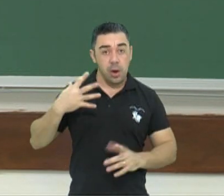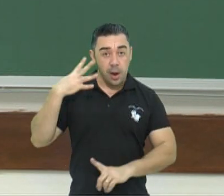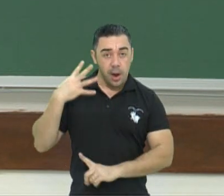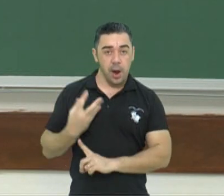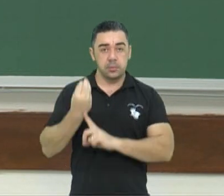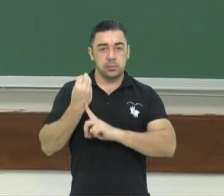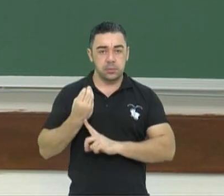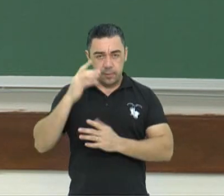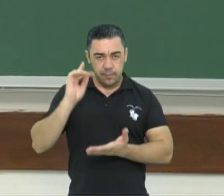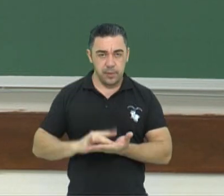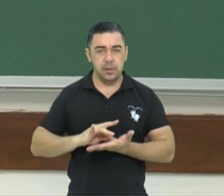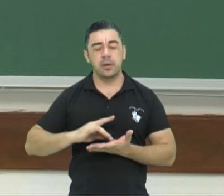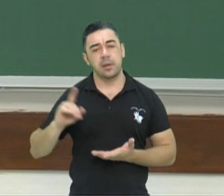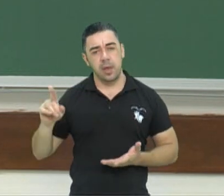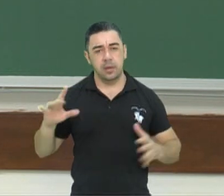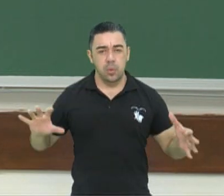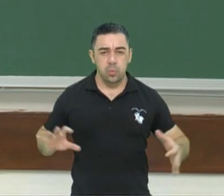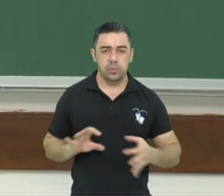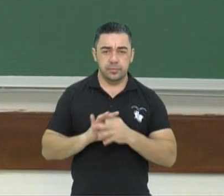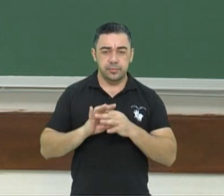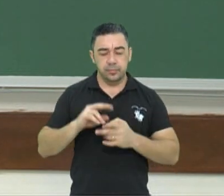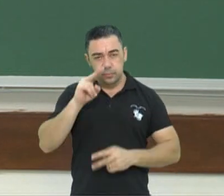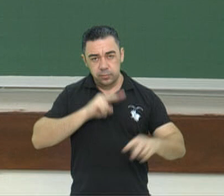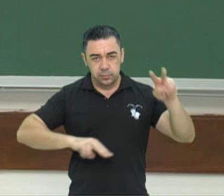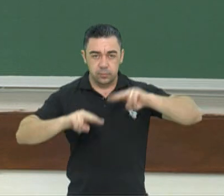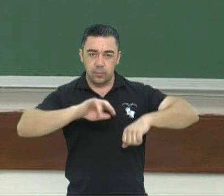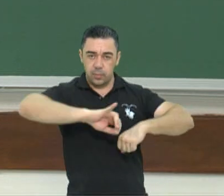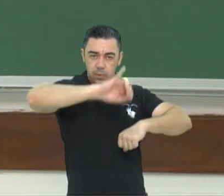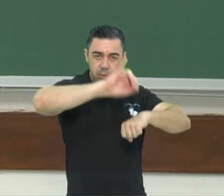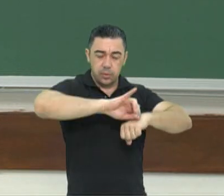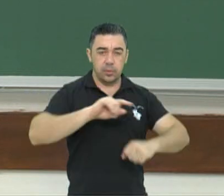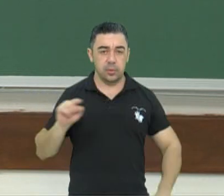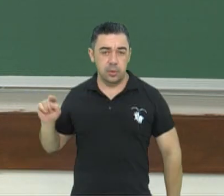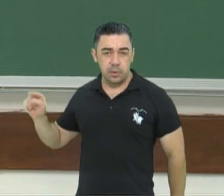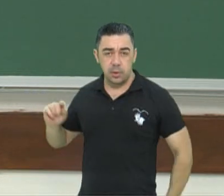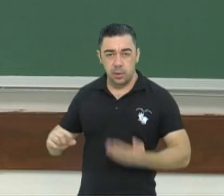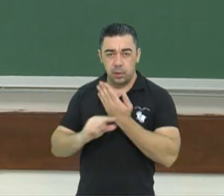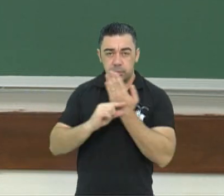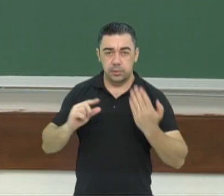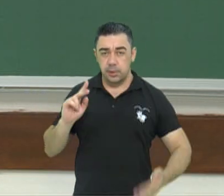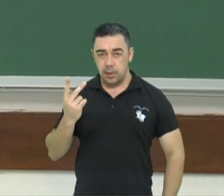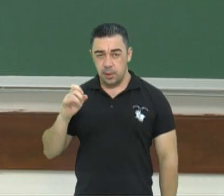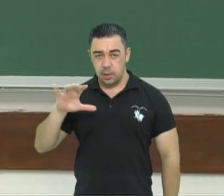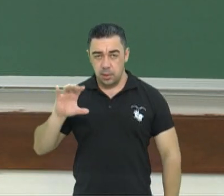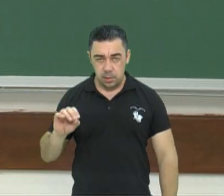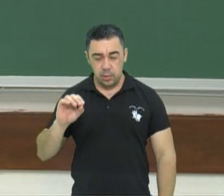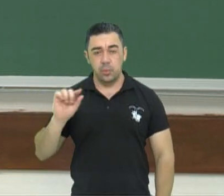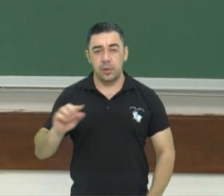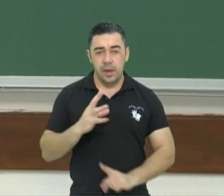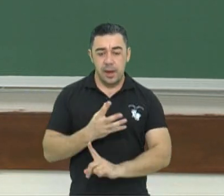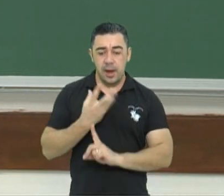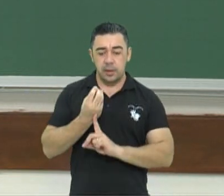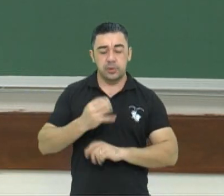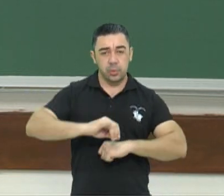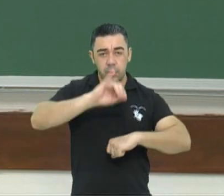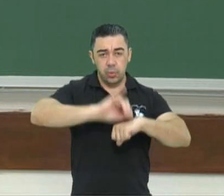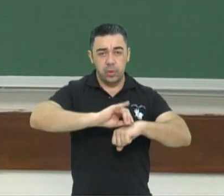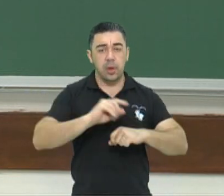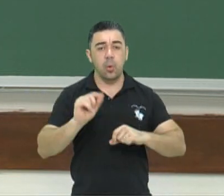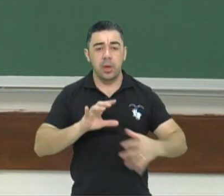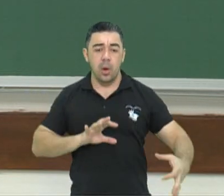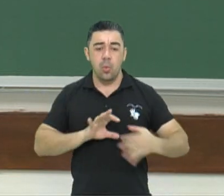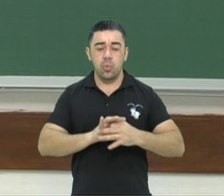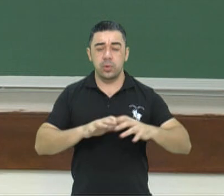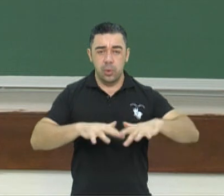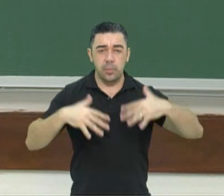literalmente. Então, essa junção da visão neoconcretista pelo Hélio é com que a arte neoconcretista ela se une ao público como